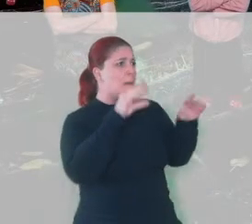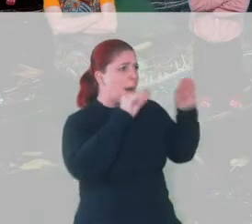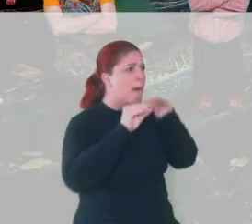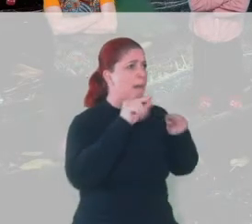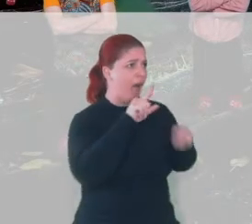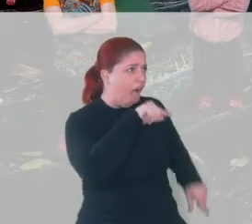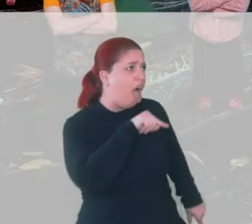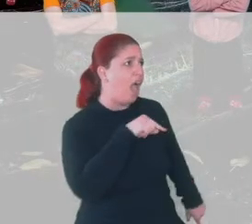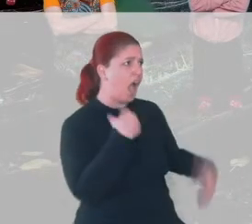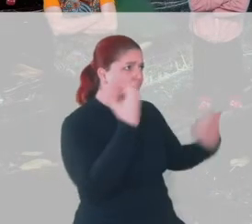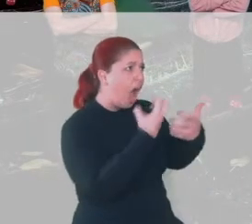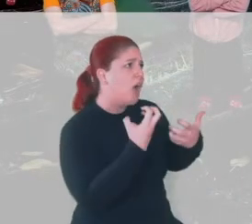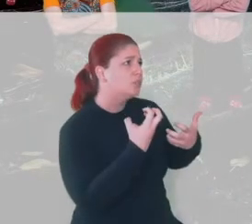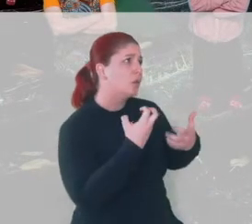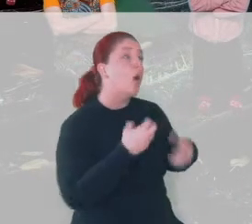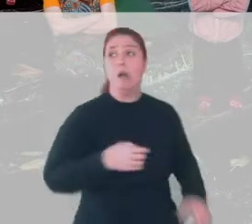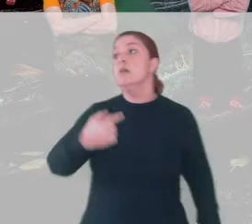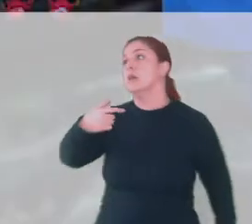canção?